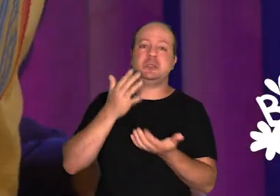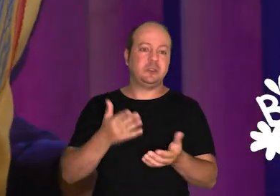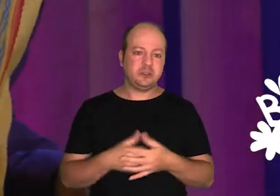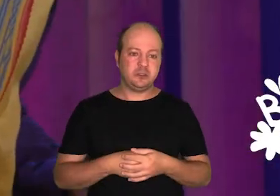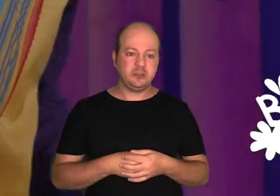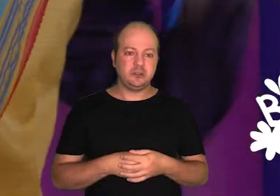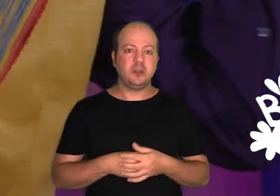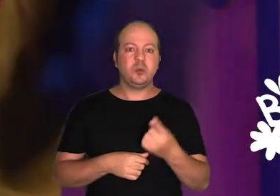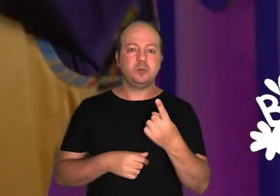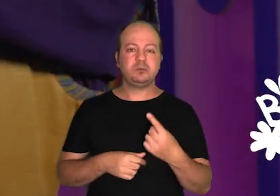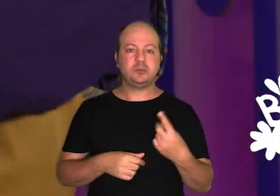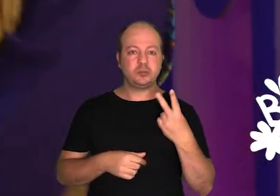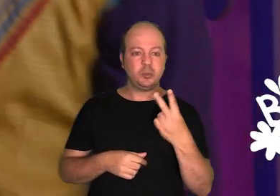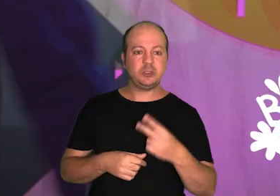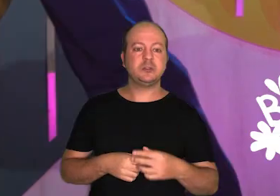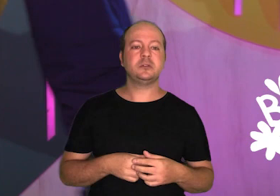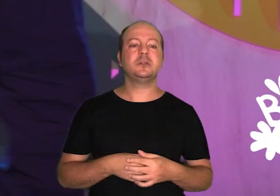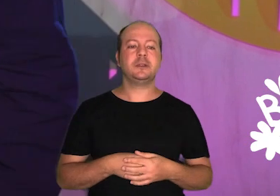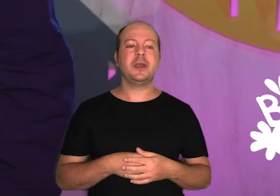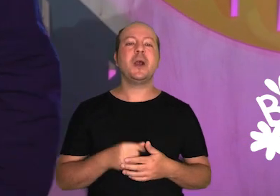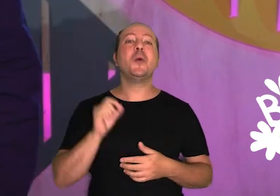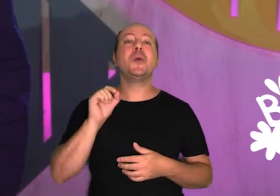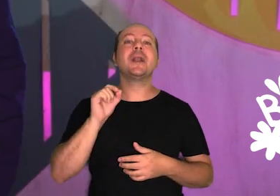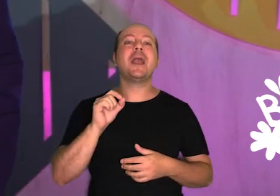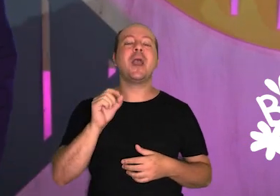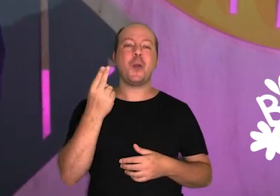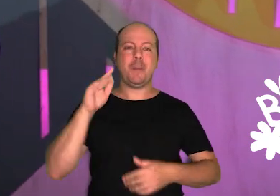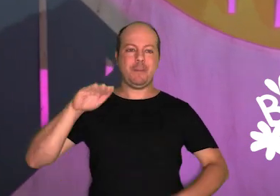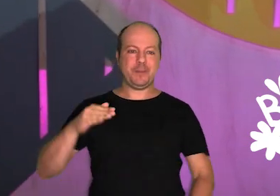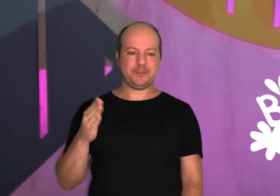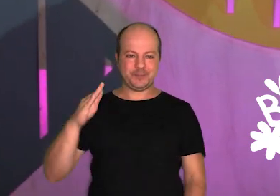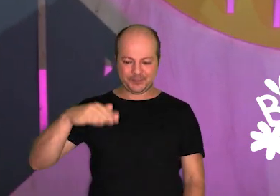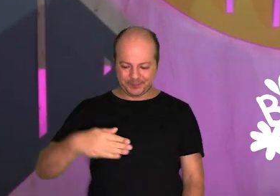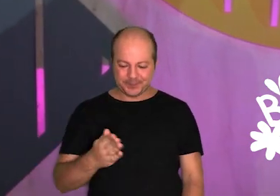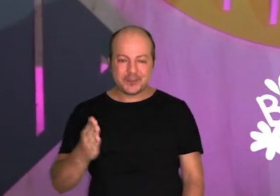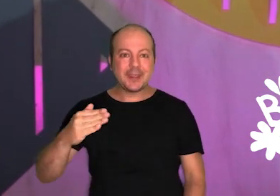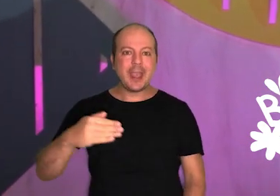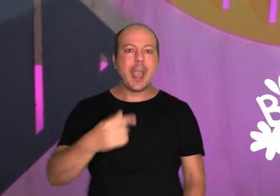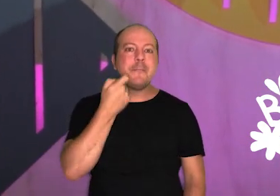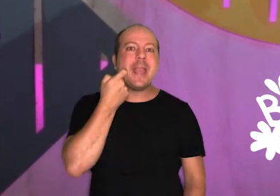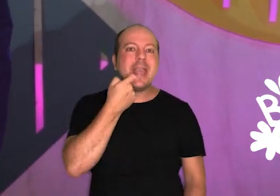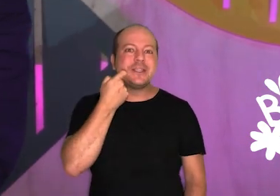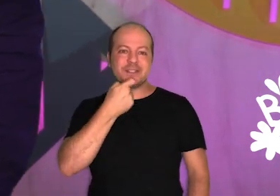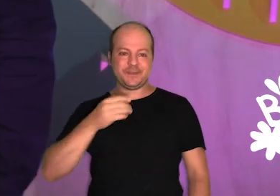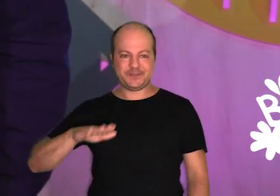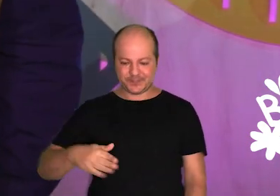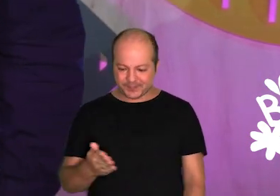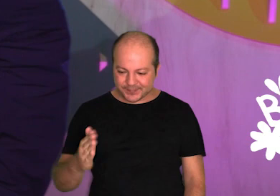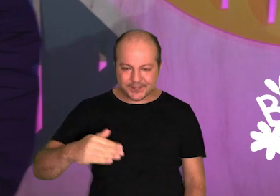uma, vai outra. E agora a gente usa o quê? Uma mão só e faz um peixe. Vamos, gente.